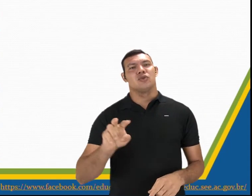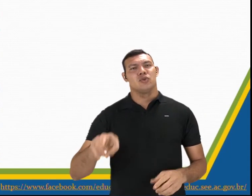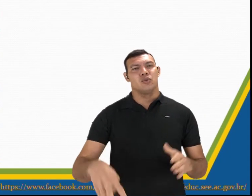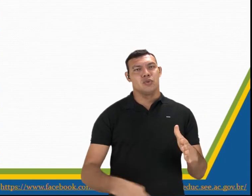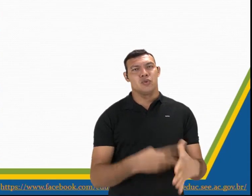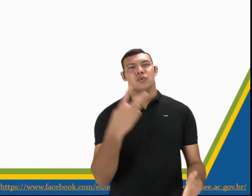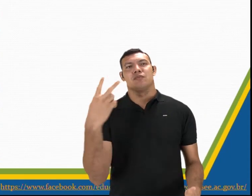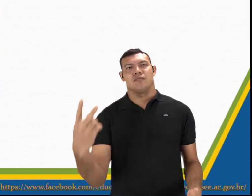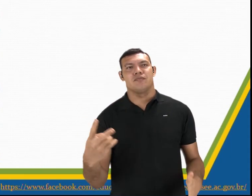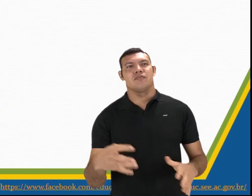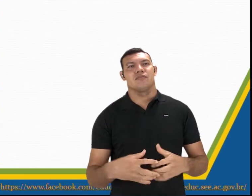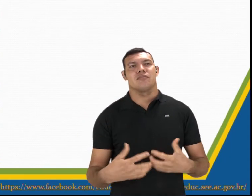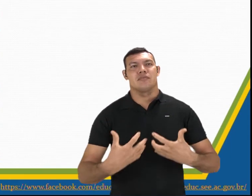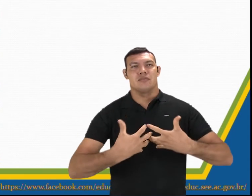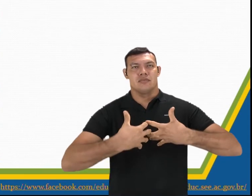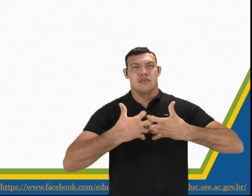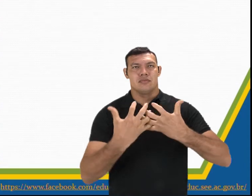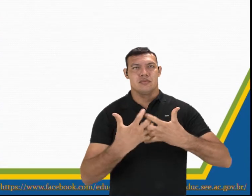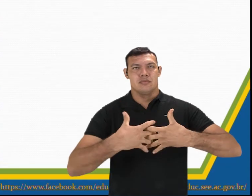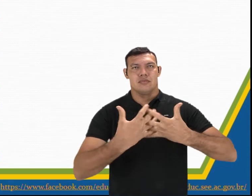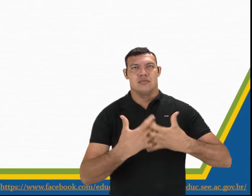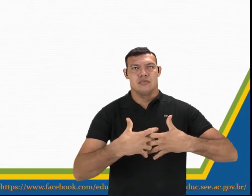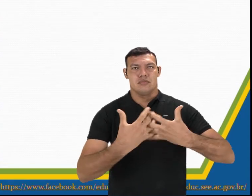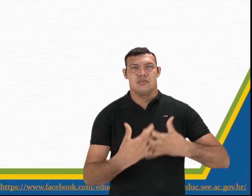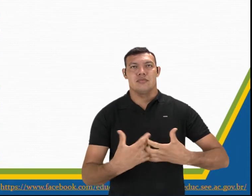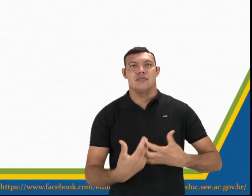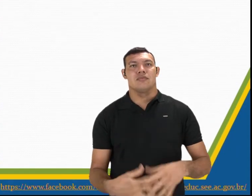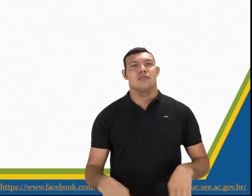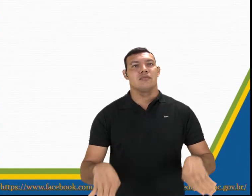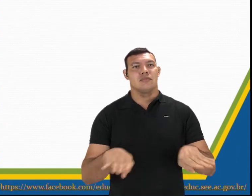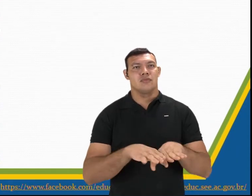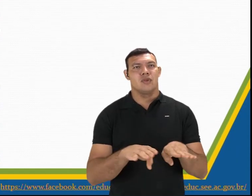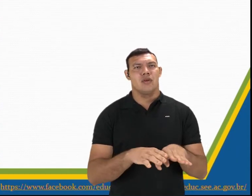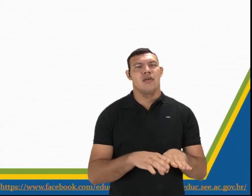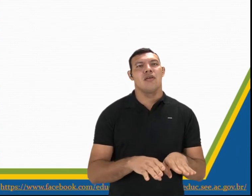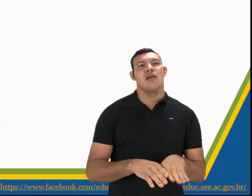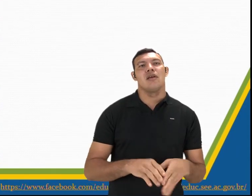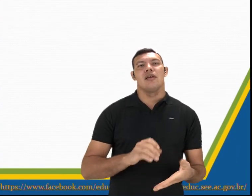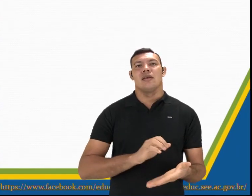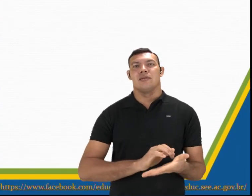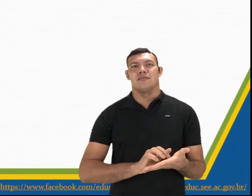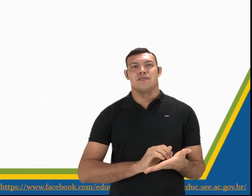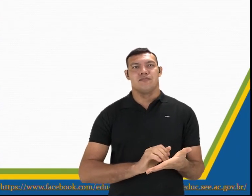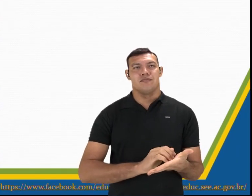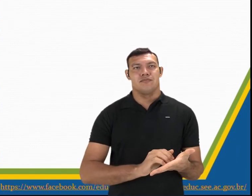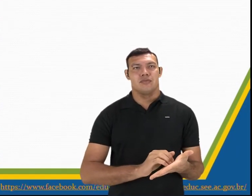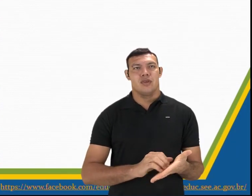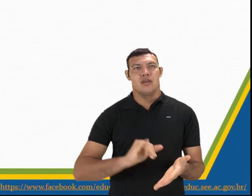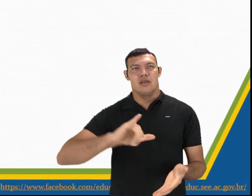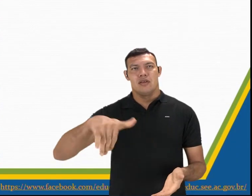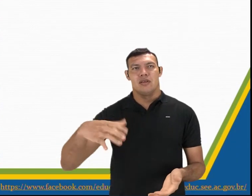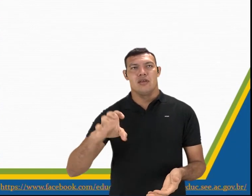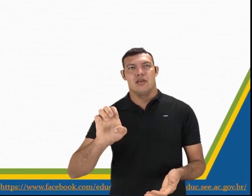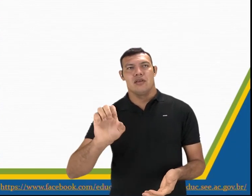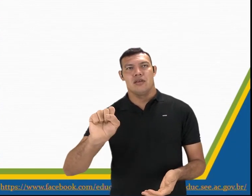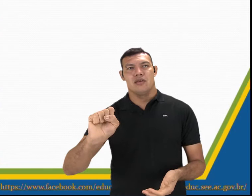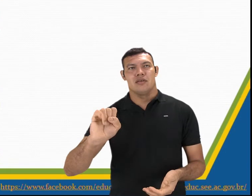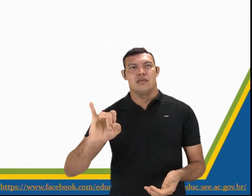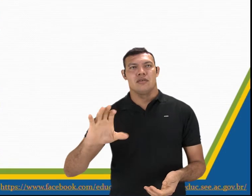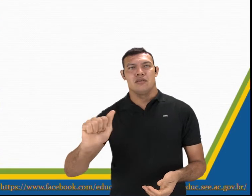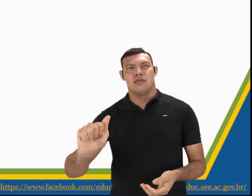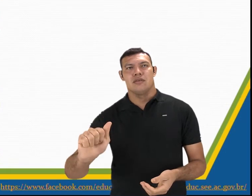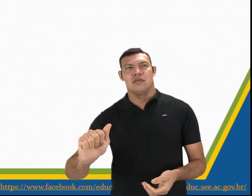Em Petrolina, no sertão do estado, a contadora Jéssica Gomes vive uma emoção